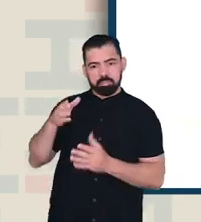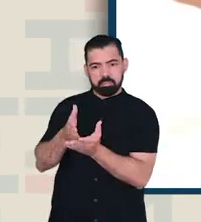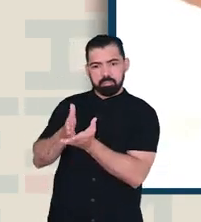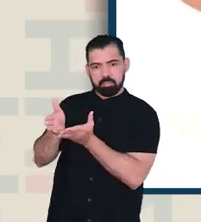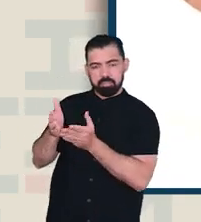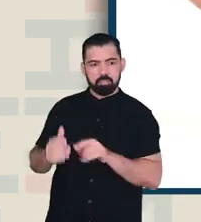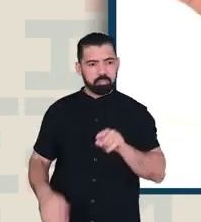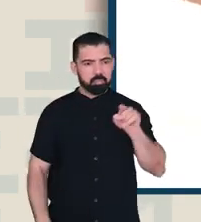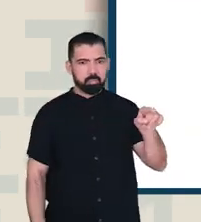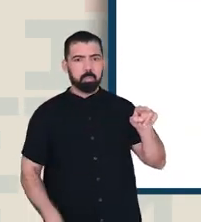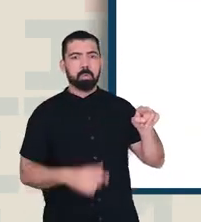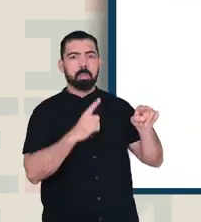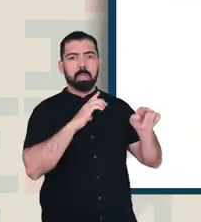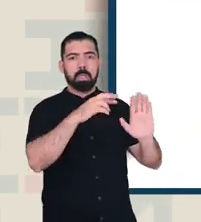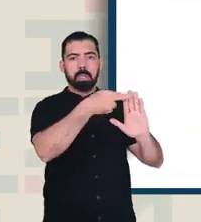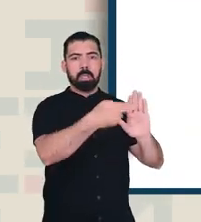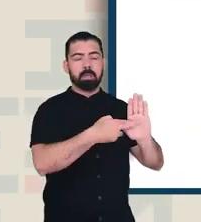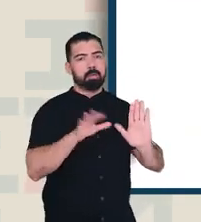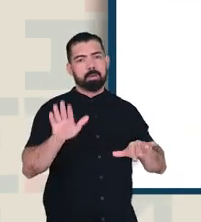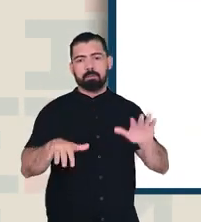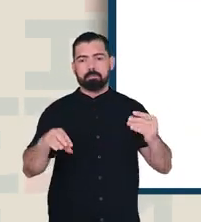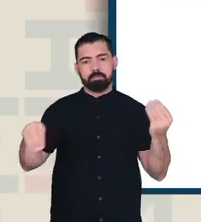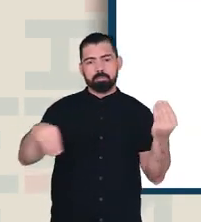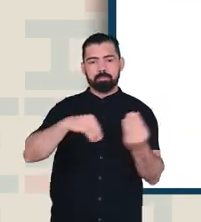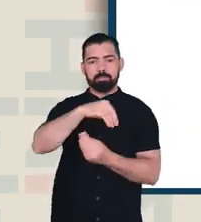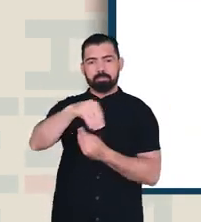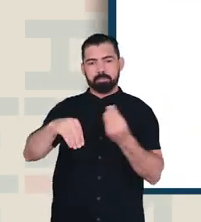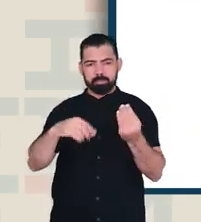temos os casos extremos e dentro desses